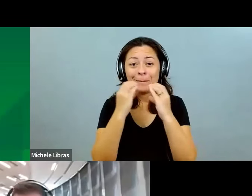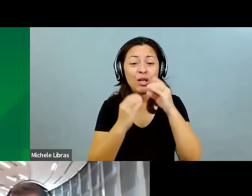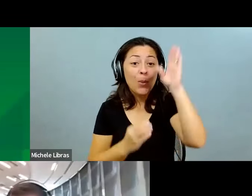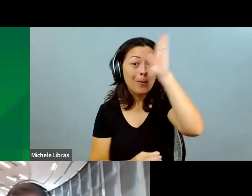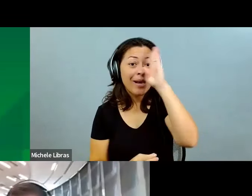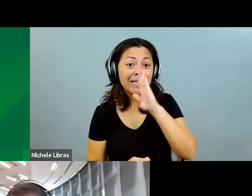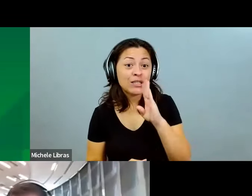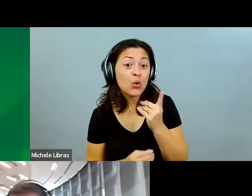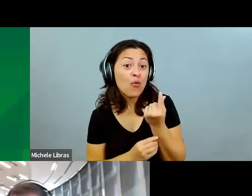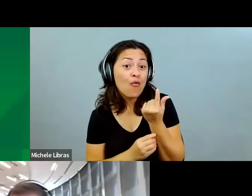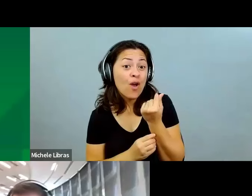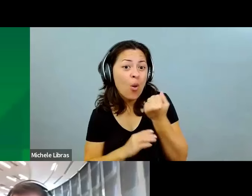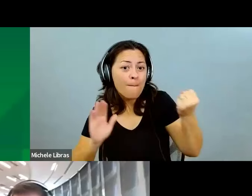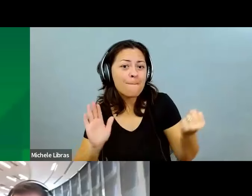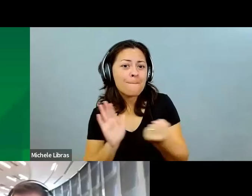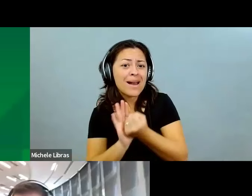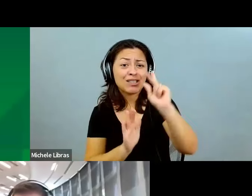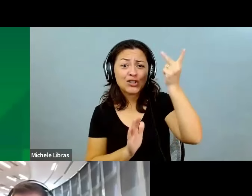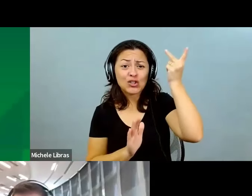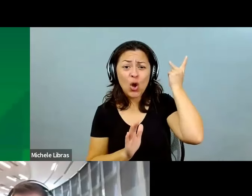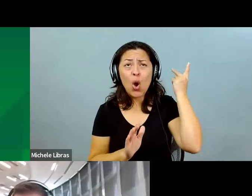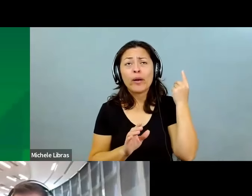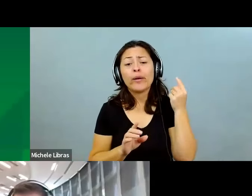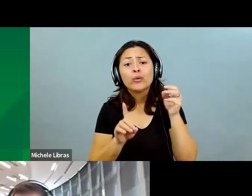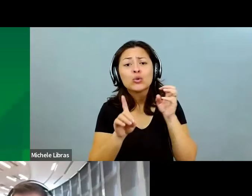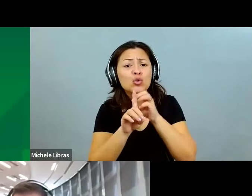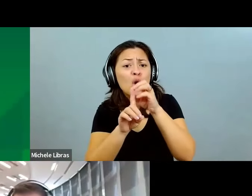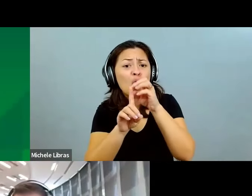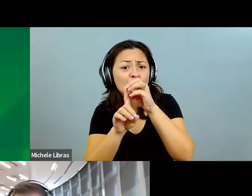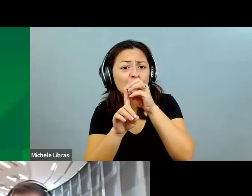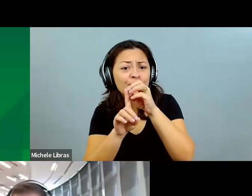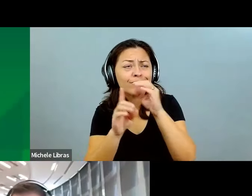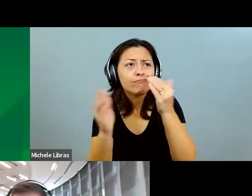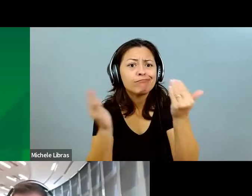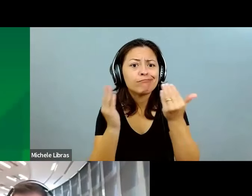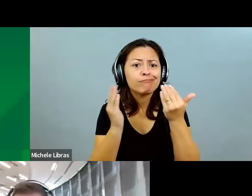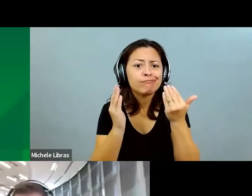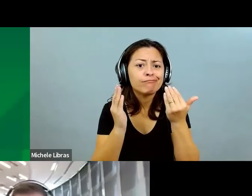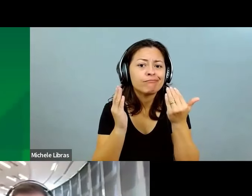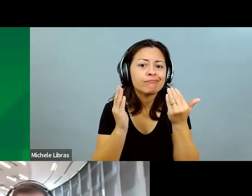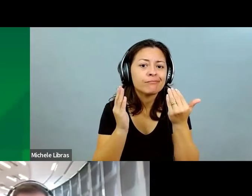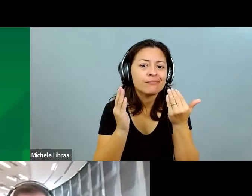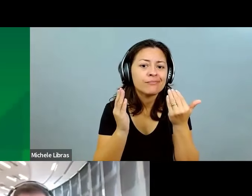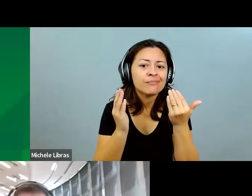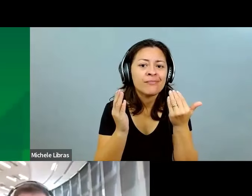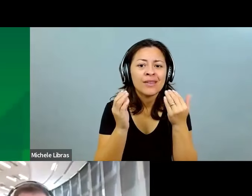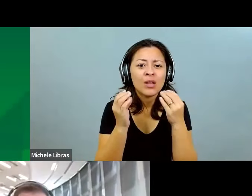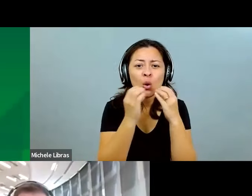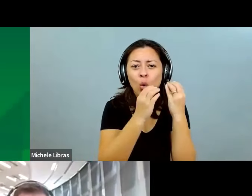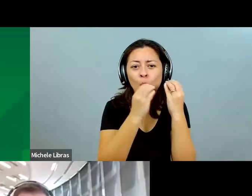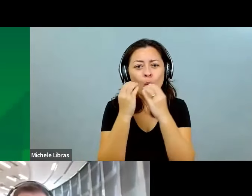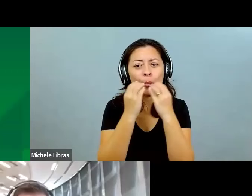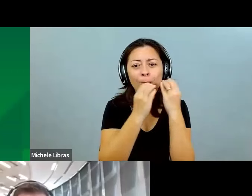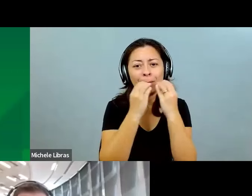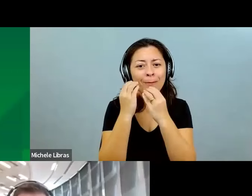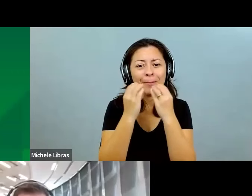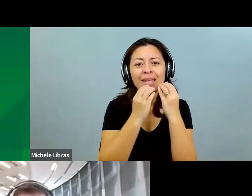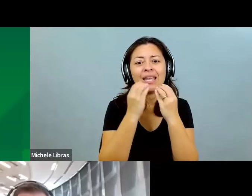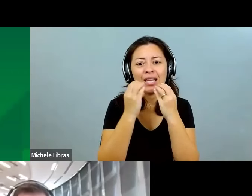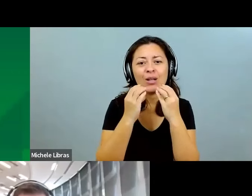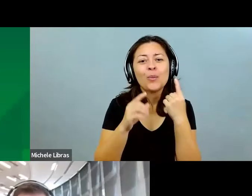histórico de milho no preço histórico de soja no Brasil o milho o milho especialmente o milho o milho onde a gente planta mais